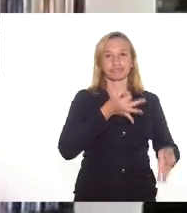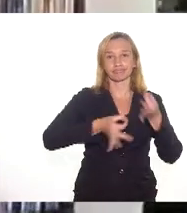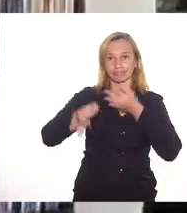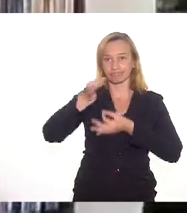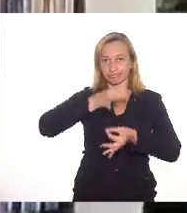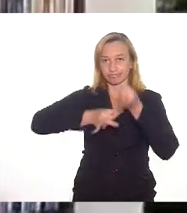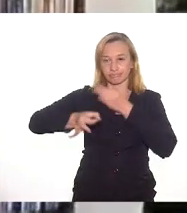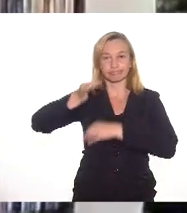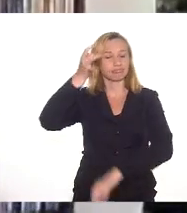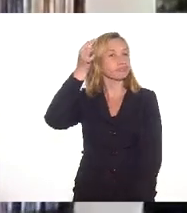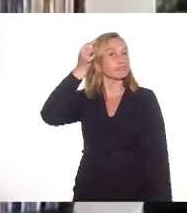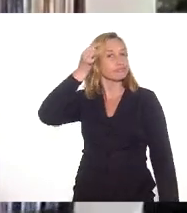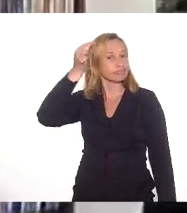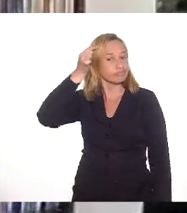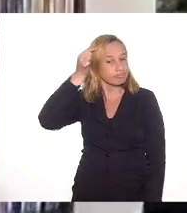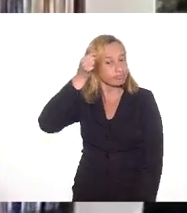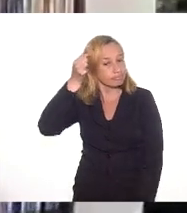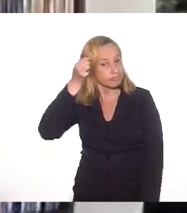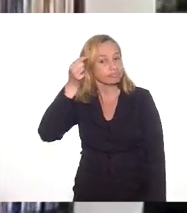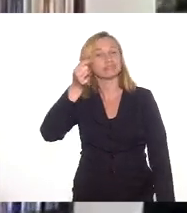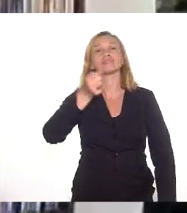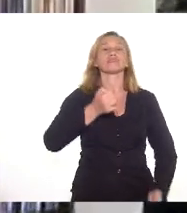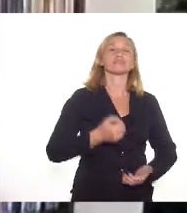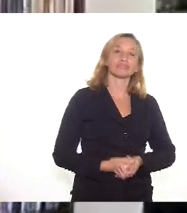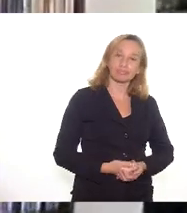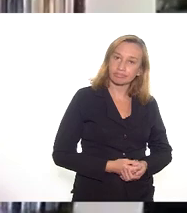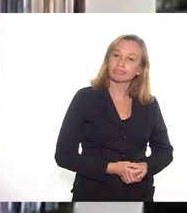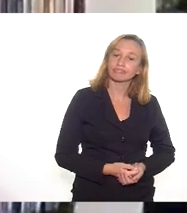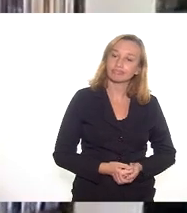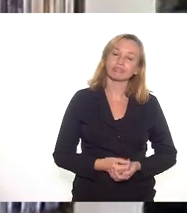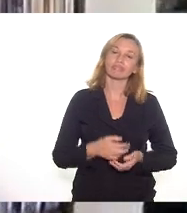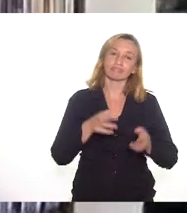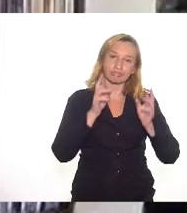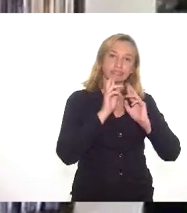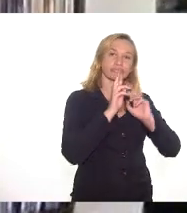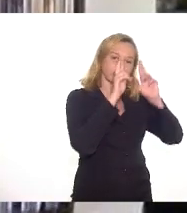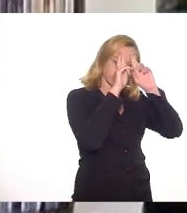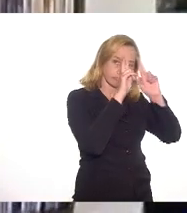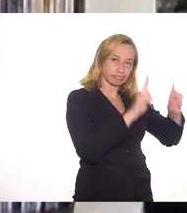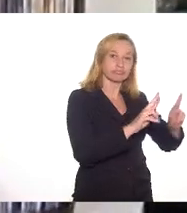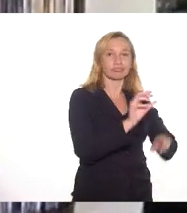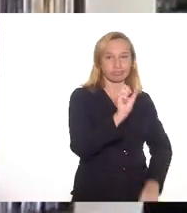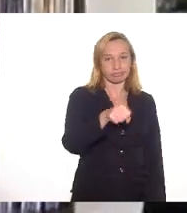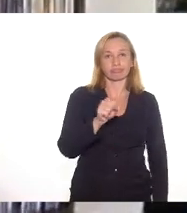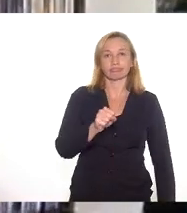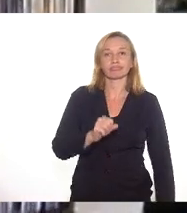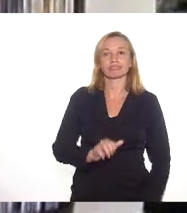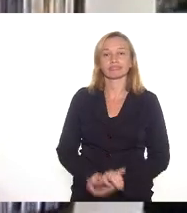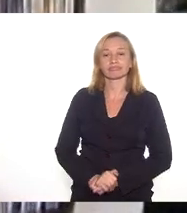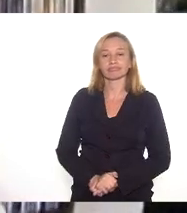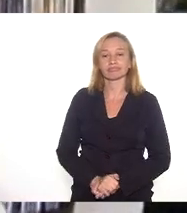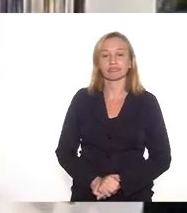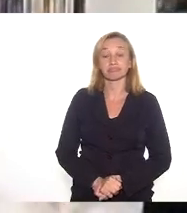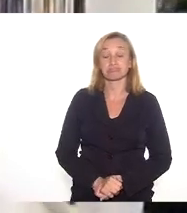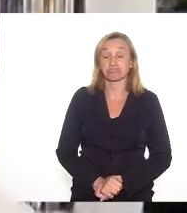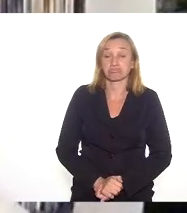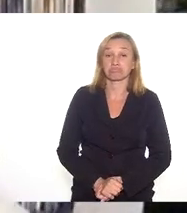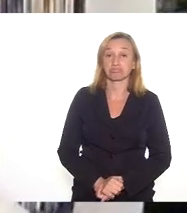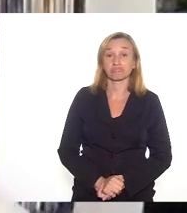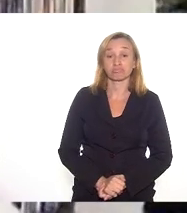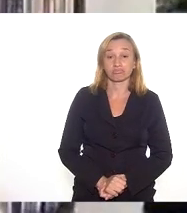dos pensamentos, das intervenções. Eu acho que deve ser respeitado. Né? Eu não